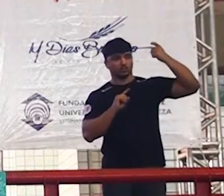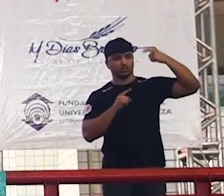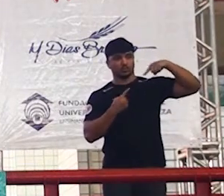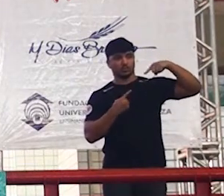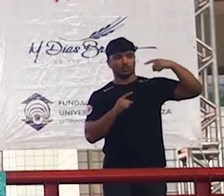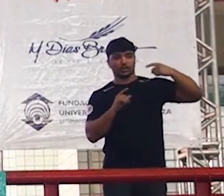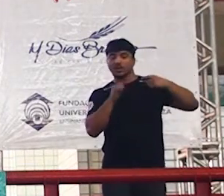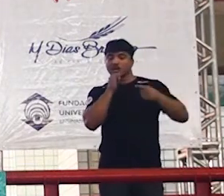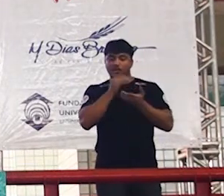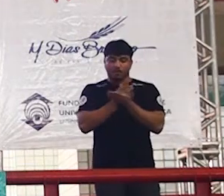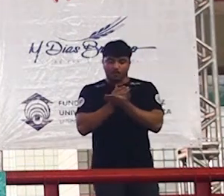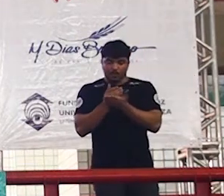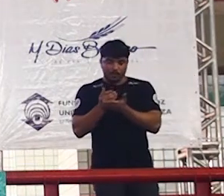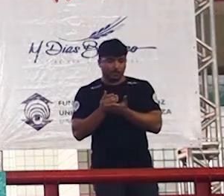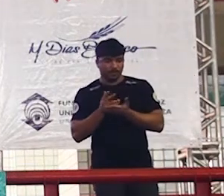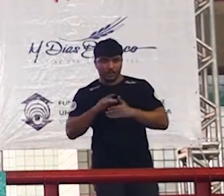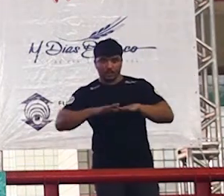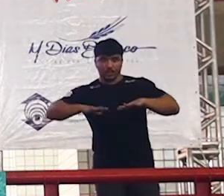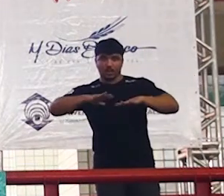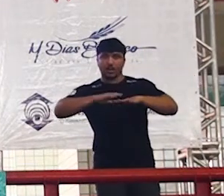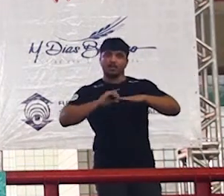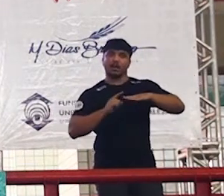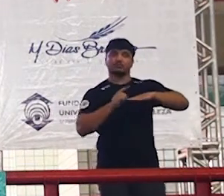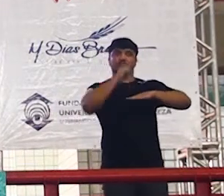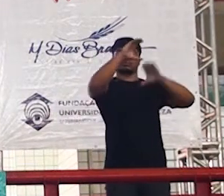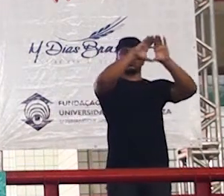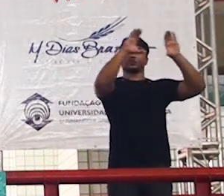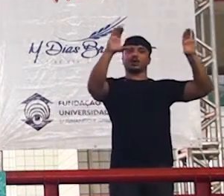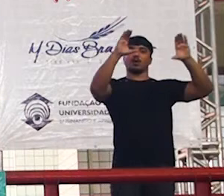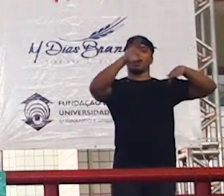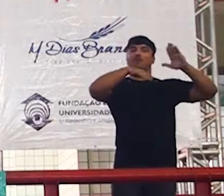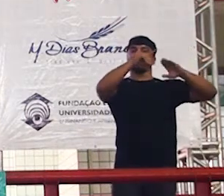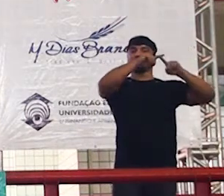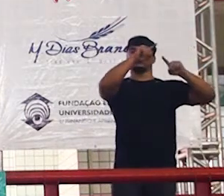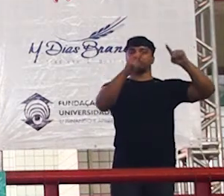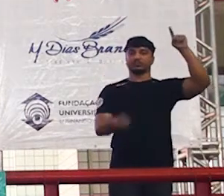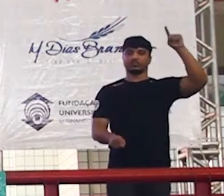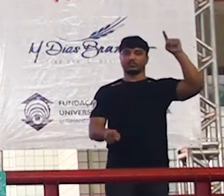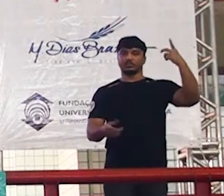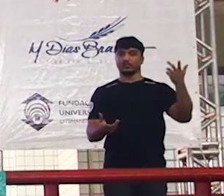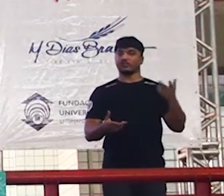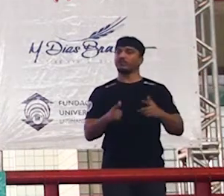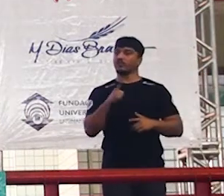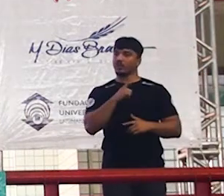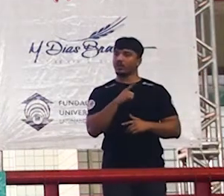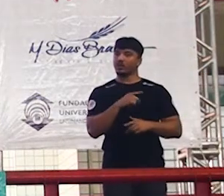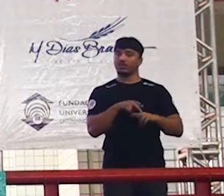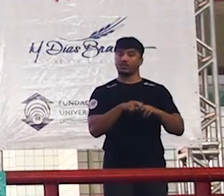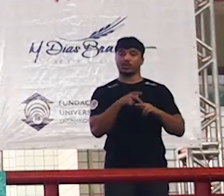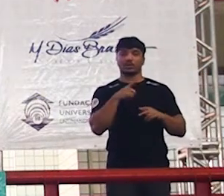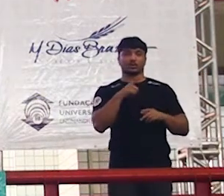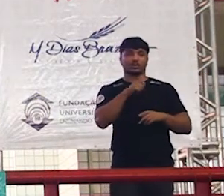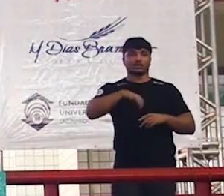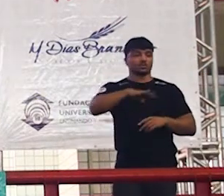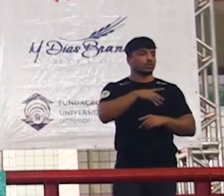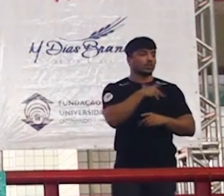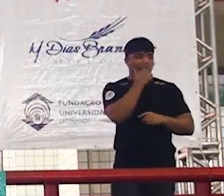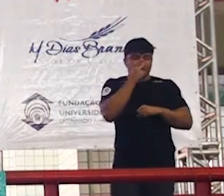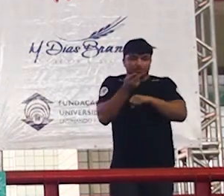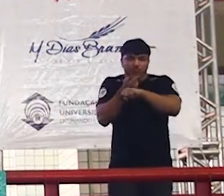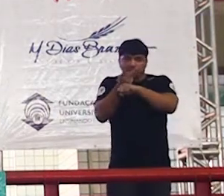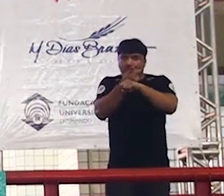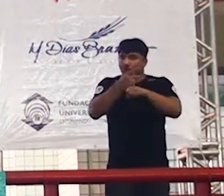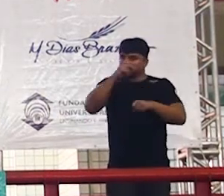da lama ao céu ou do céu à lama, faz. Afinal somos caçadores que a